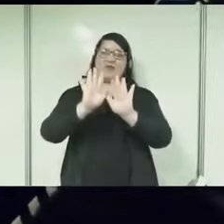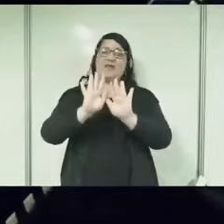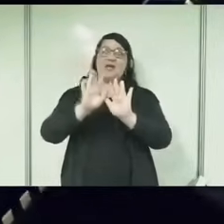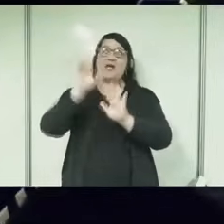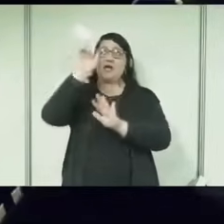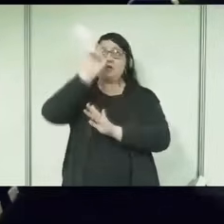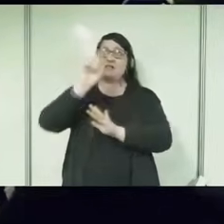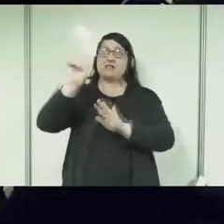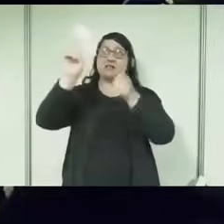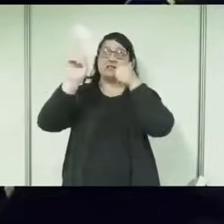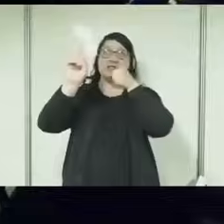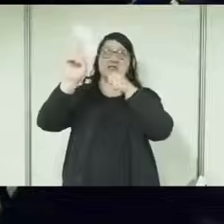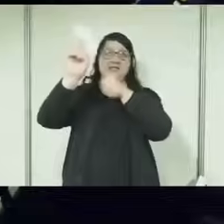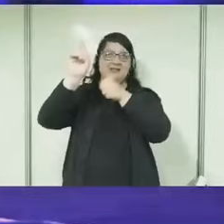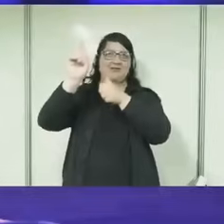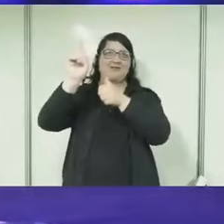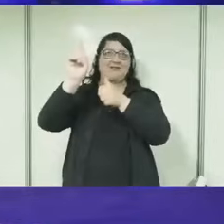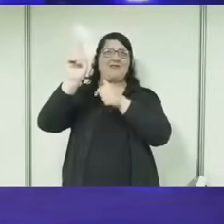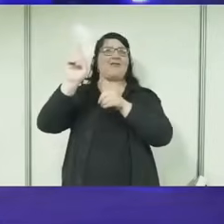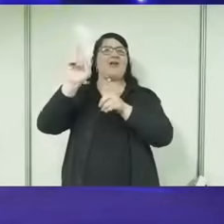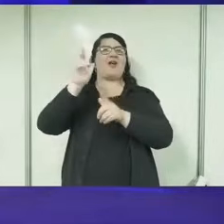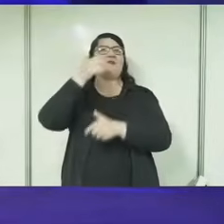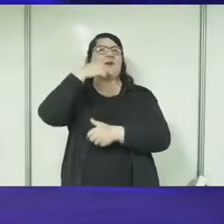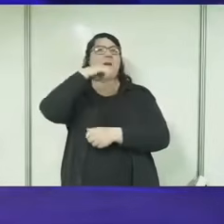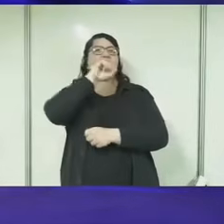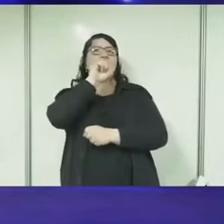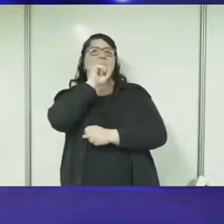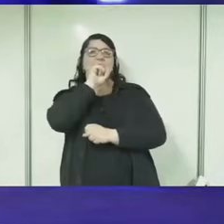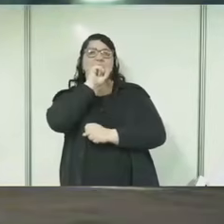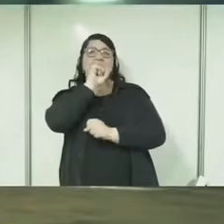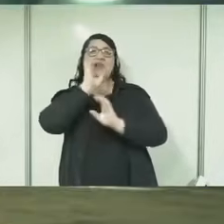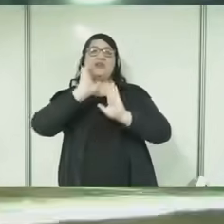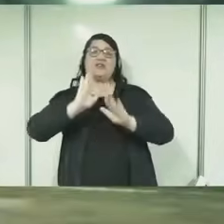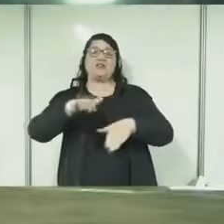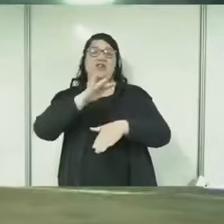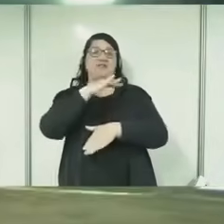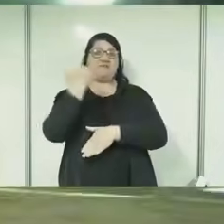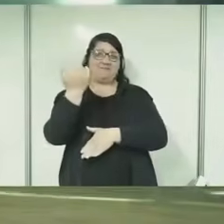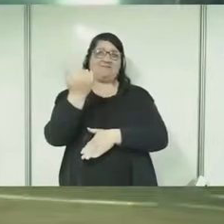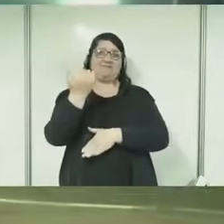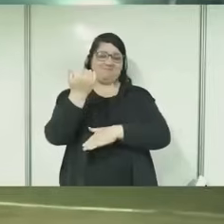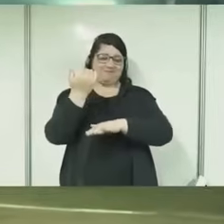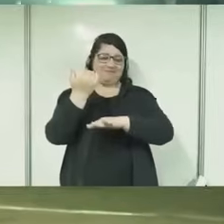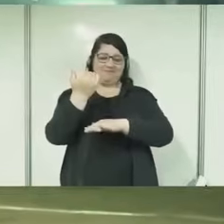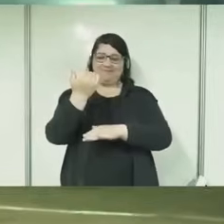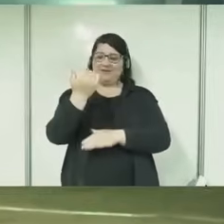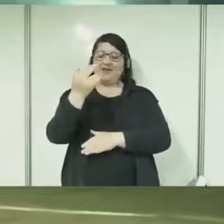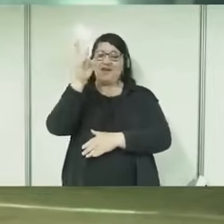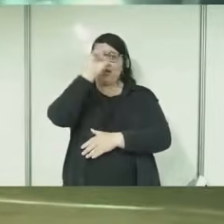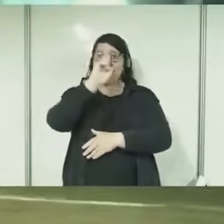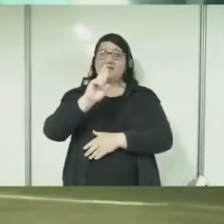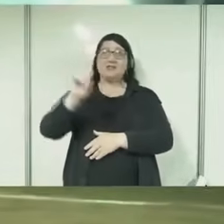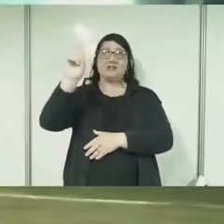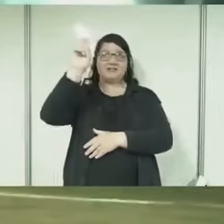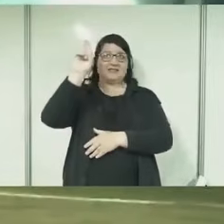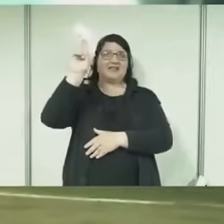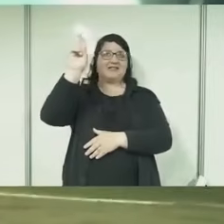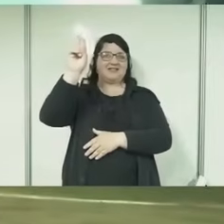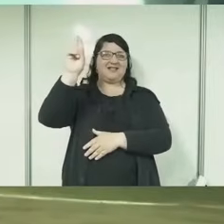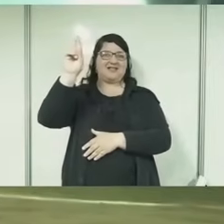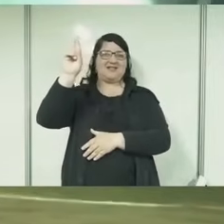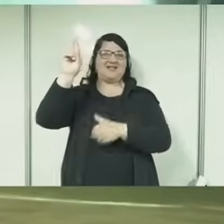da vida aos sonhos, a paz e o amor. Essa Senhora dos